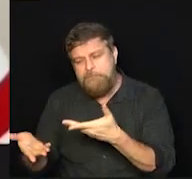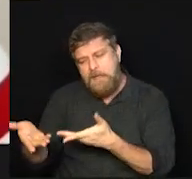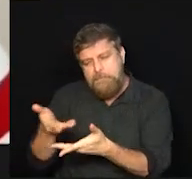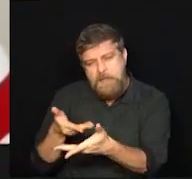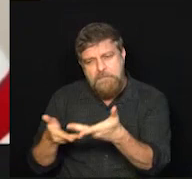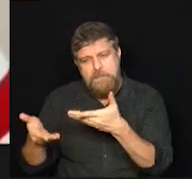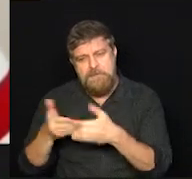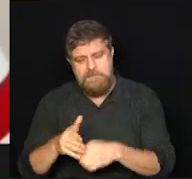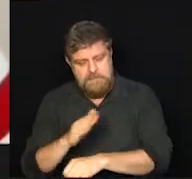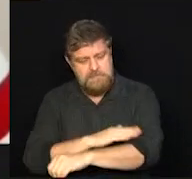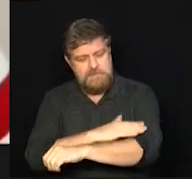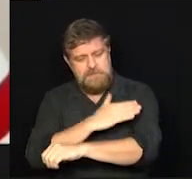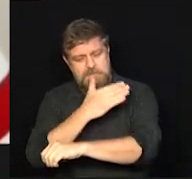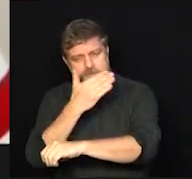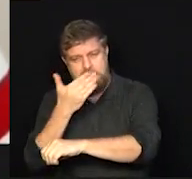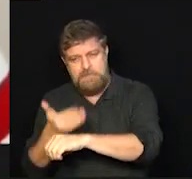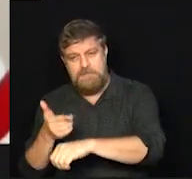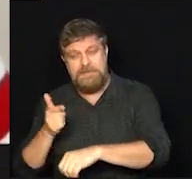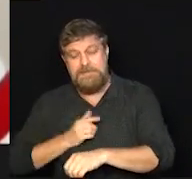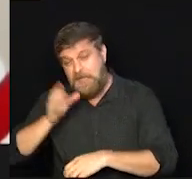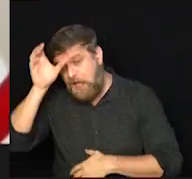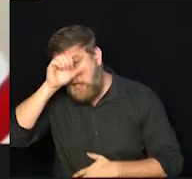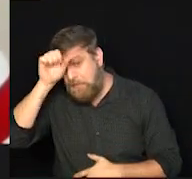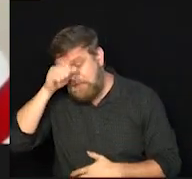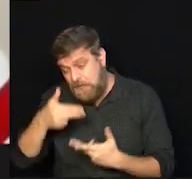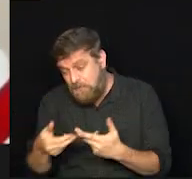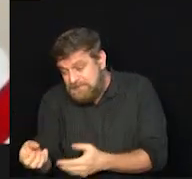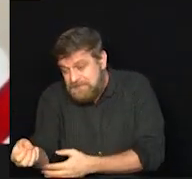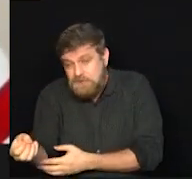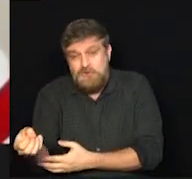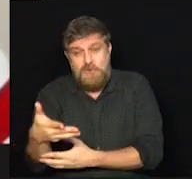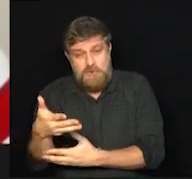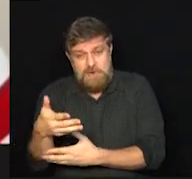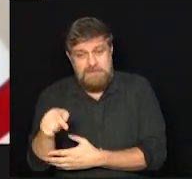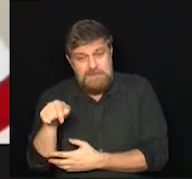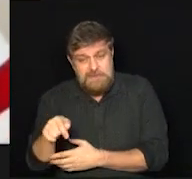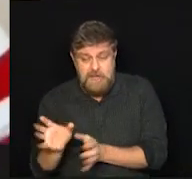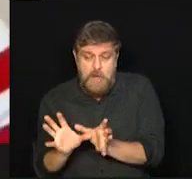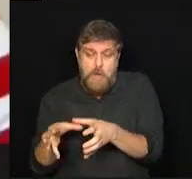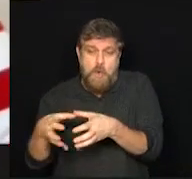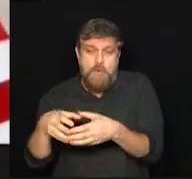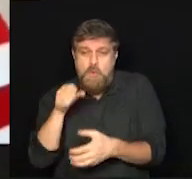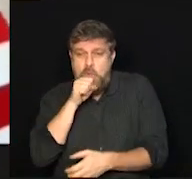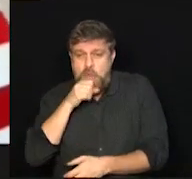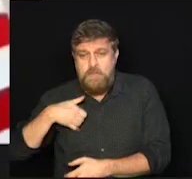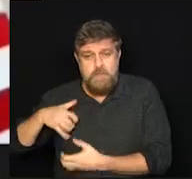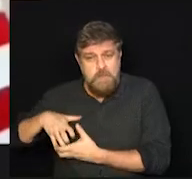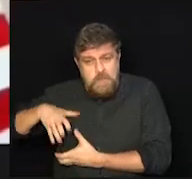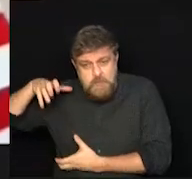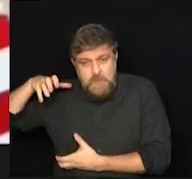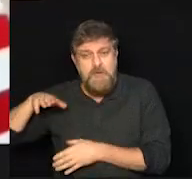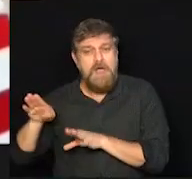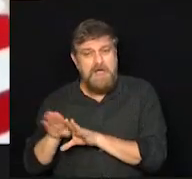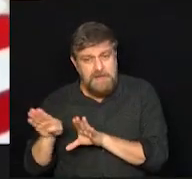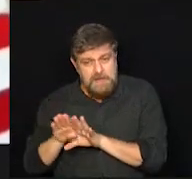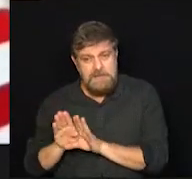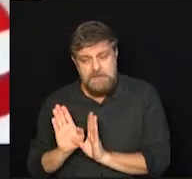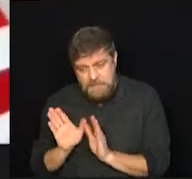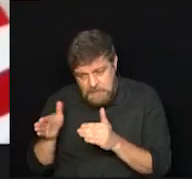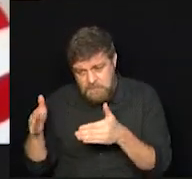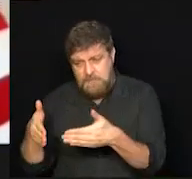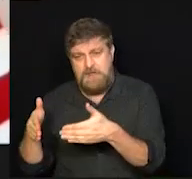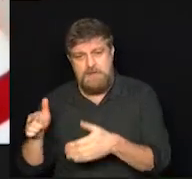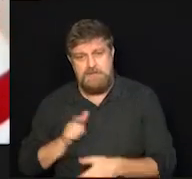passar o seu tempo ter uma nova aprendizagem né então quer dizer então no espaço que atende também a terceira idade né